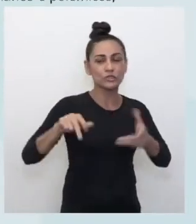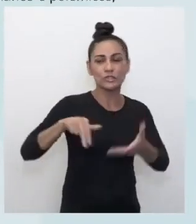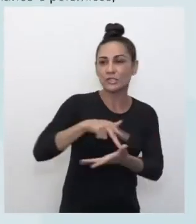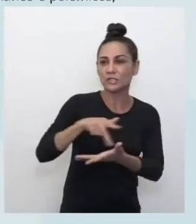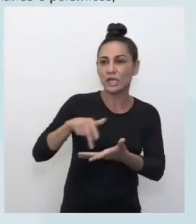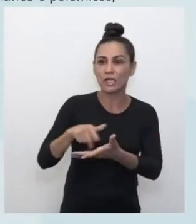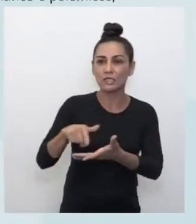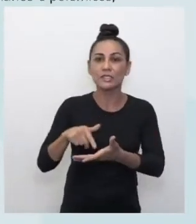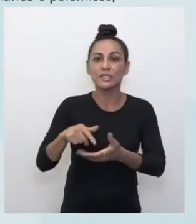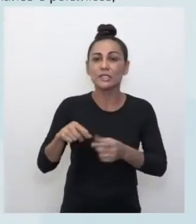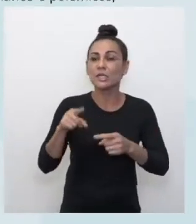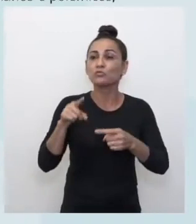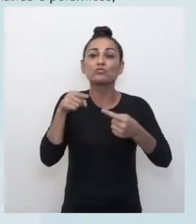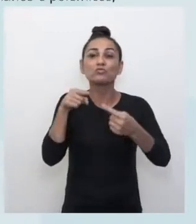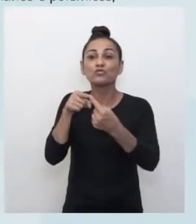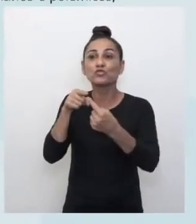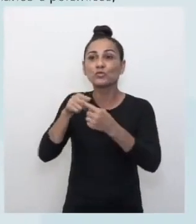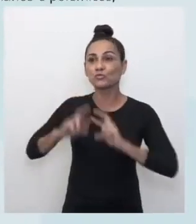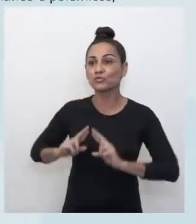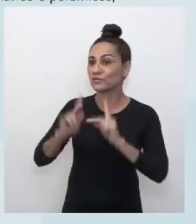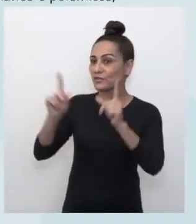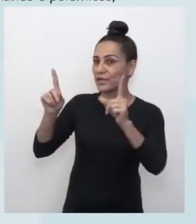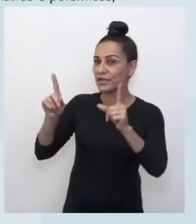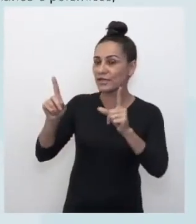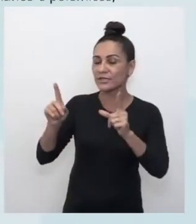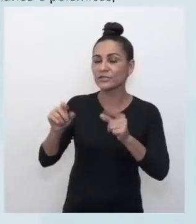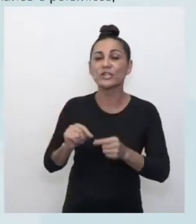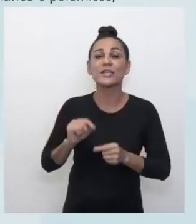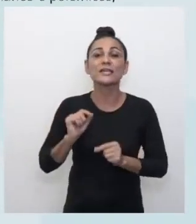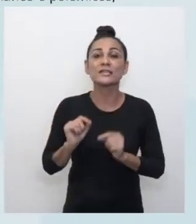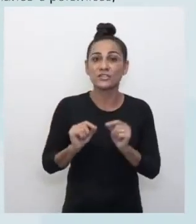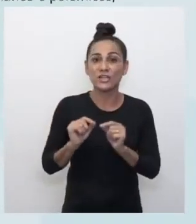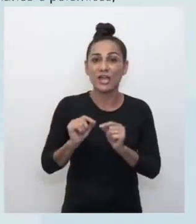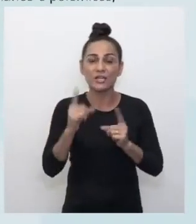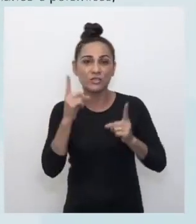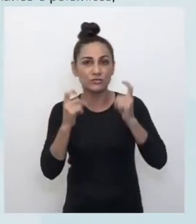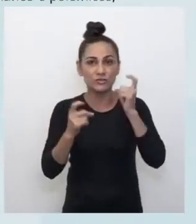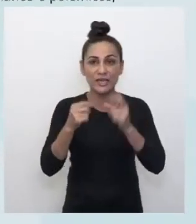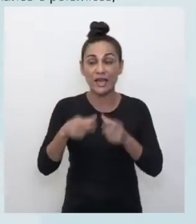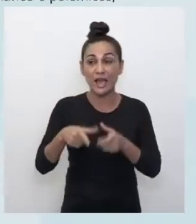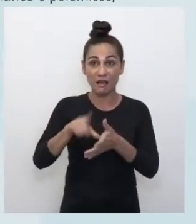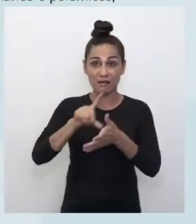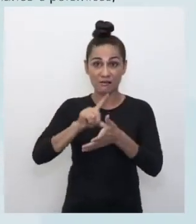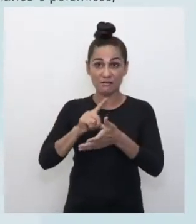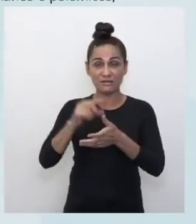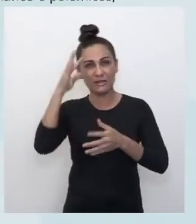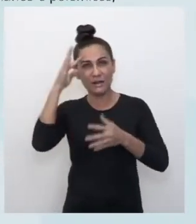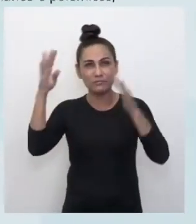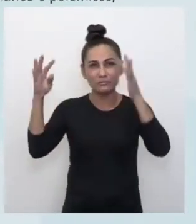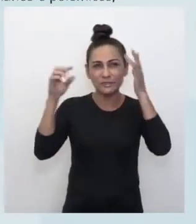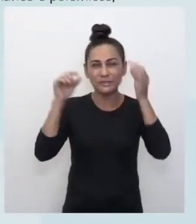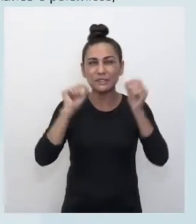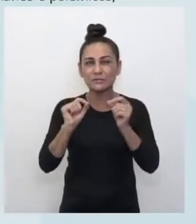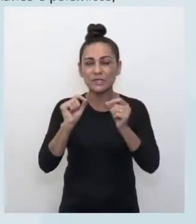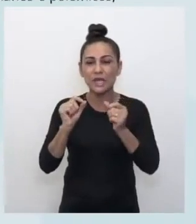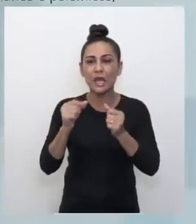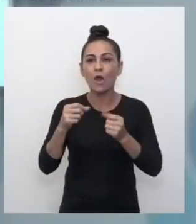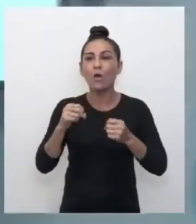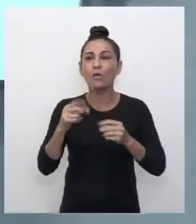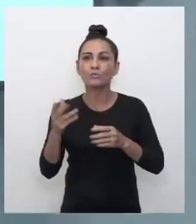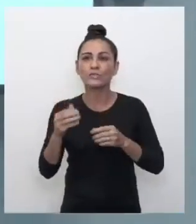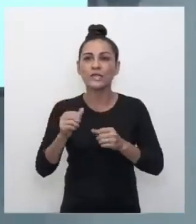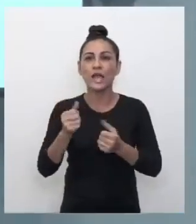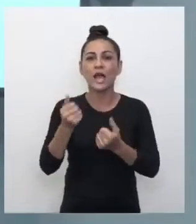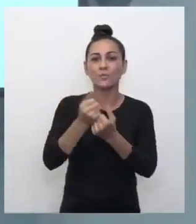estilo arrojado, o estilo diferente, o estilo ousado. Então, gestos que antes eram impensáveis, como, por exemplo, apoiar-se em